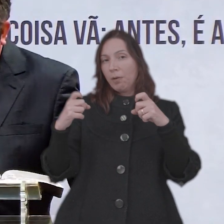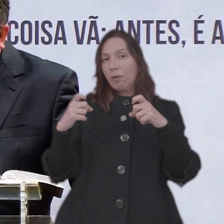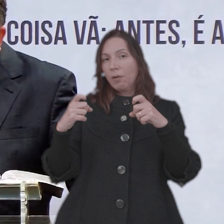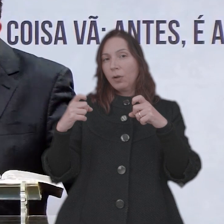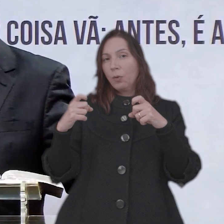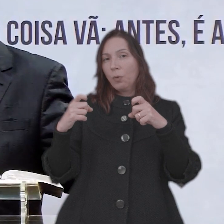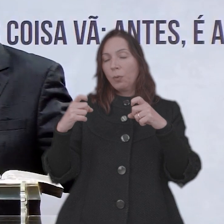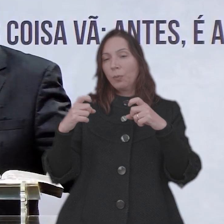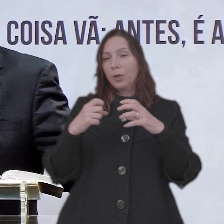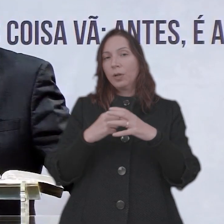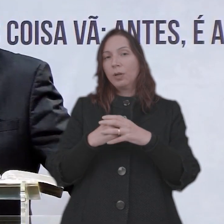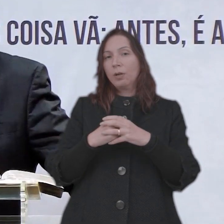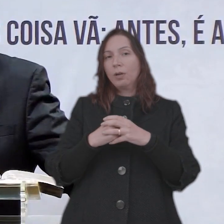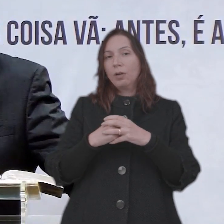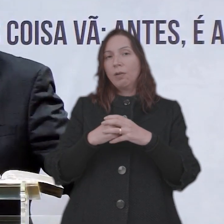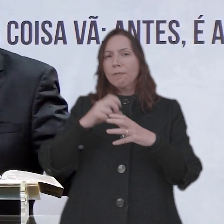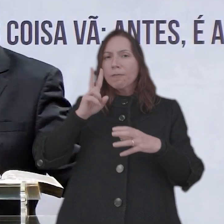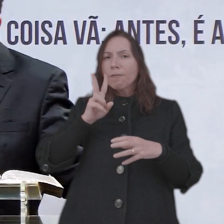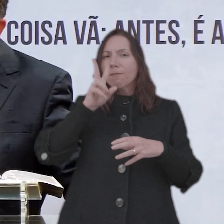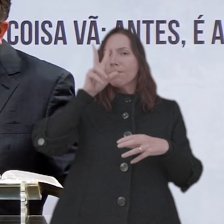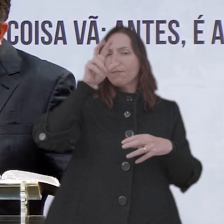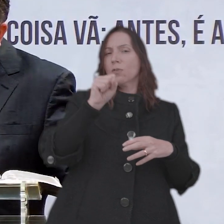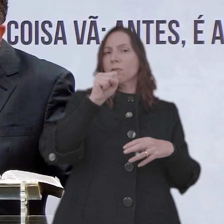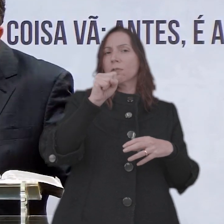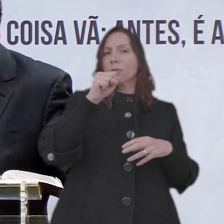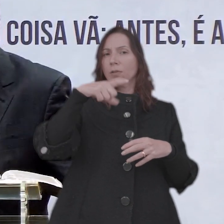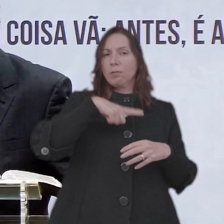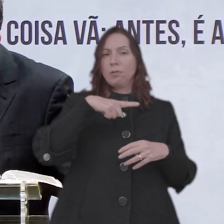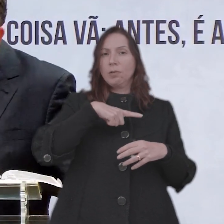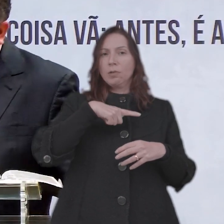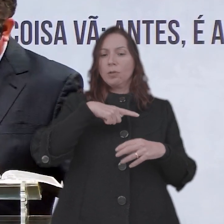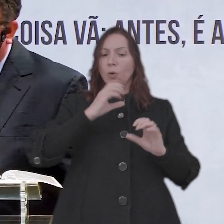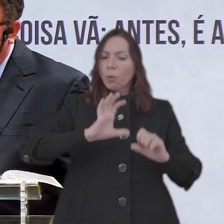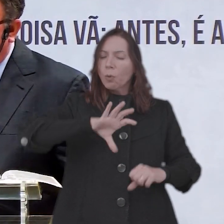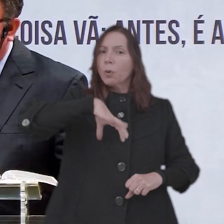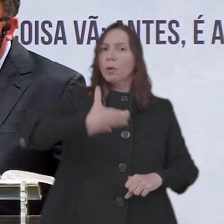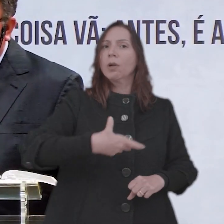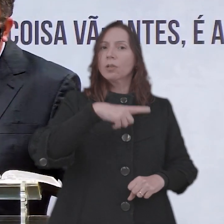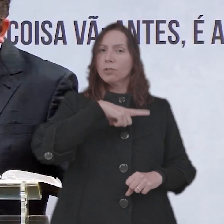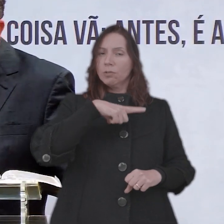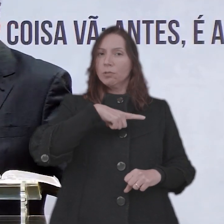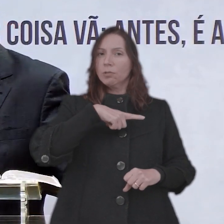hazak, que significa fortalecer, ser corajoso,